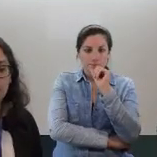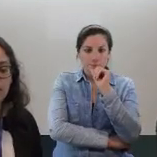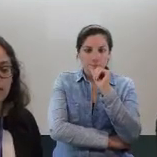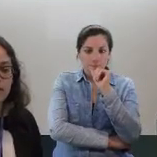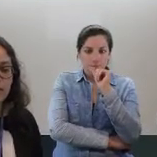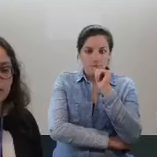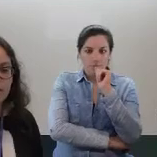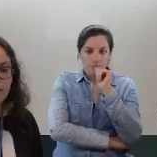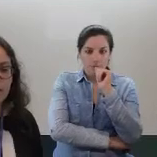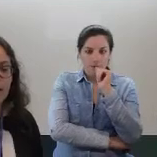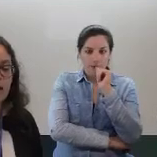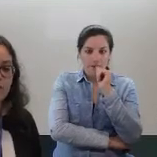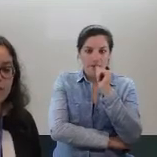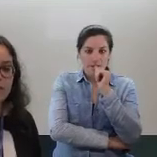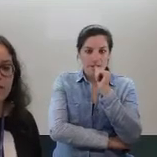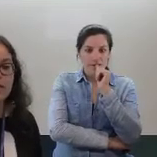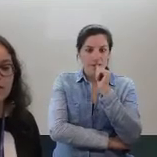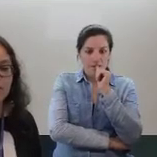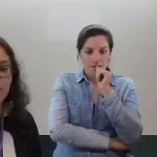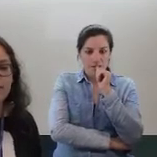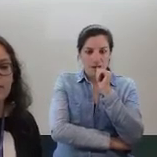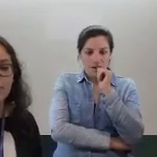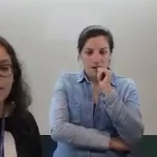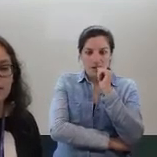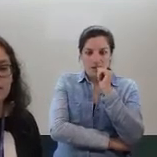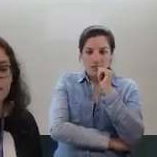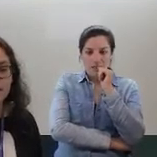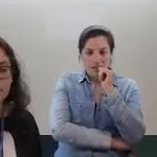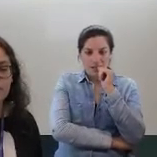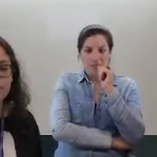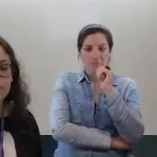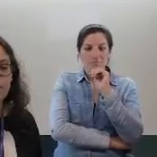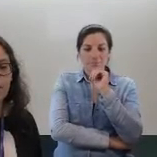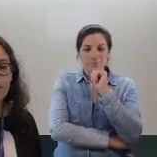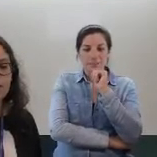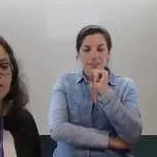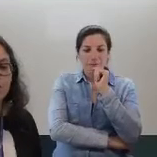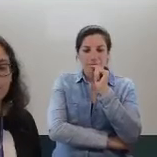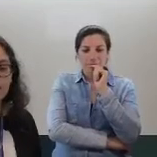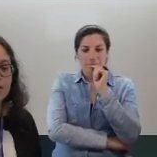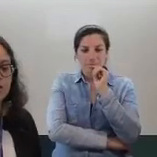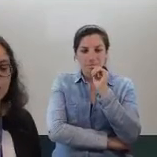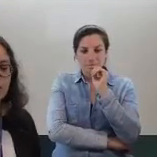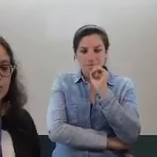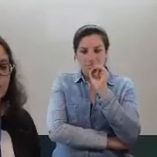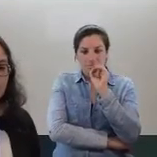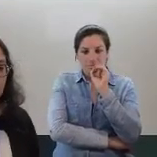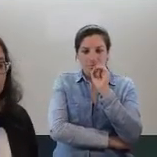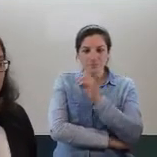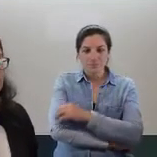gente. A revista aqui que a gente faz a publicação. Legal. Toda semana a gente